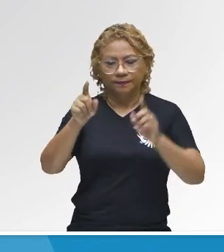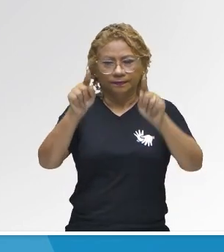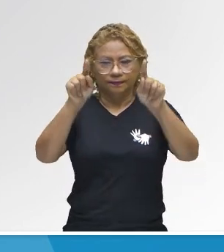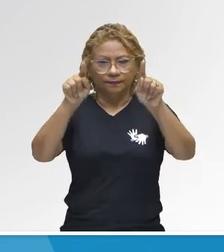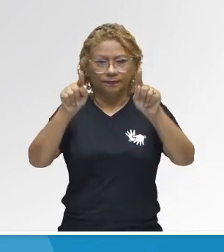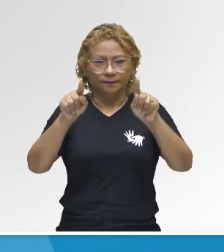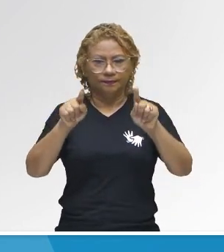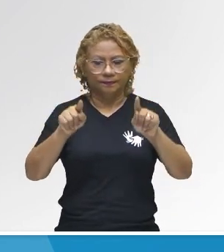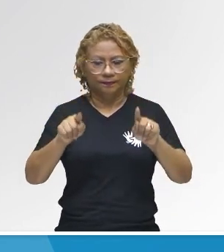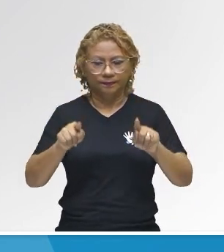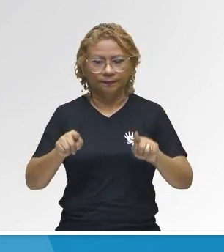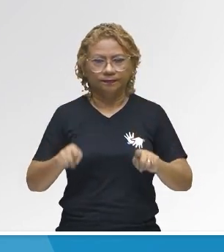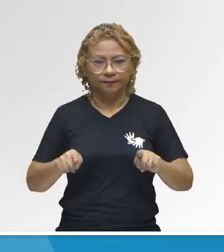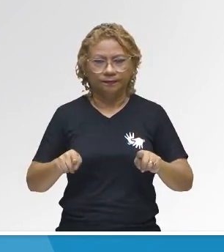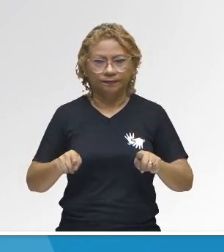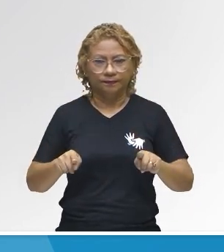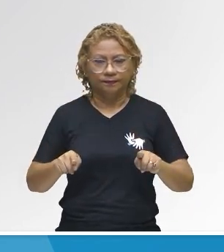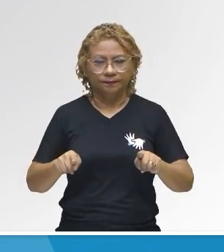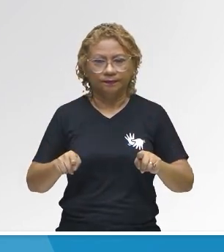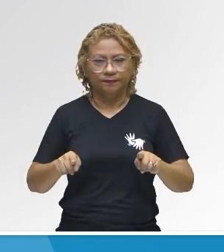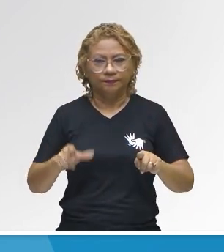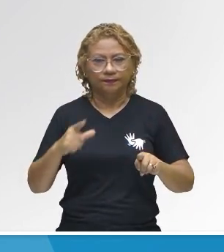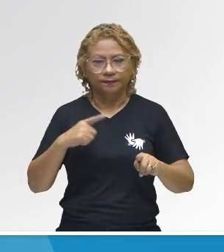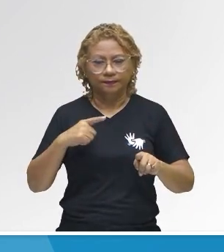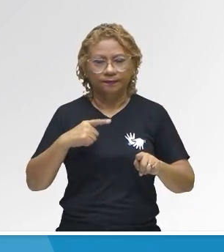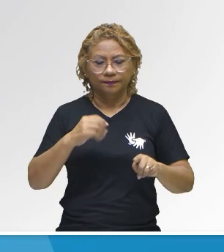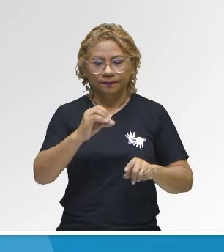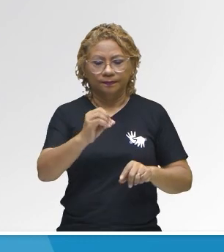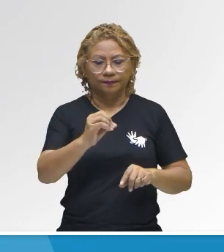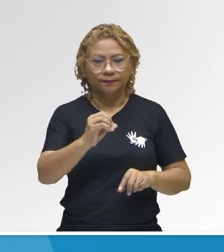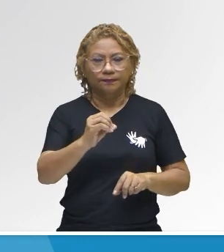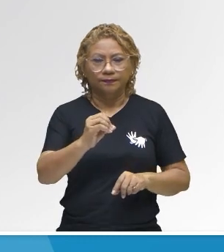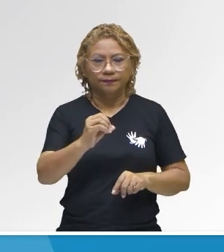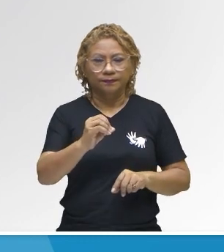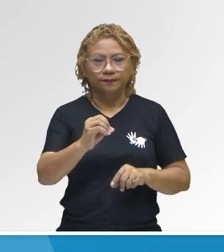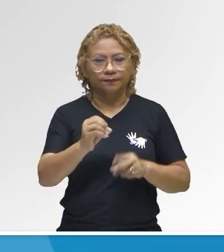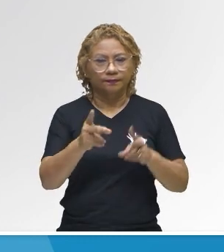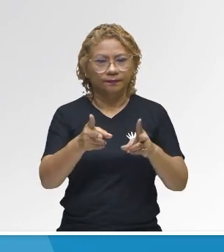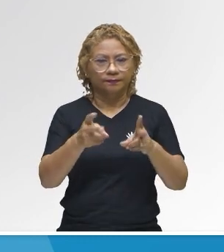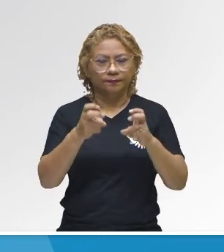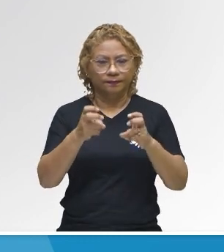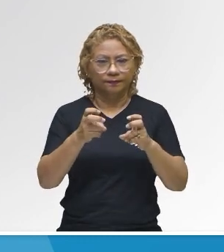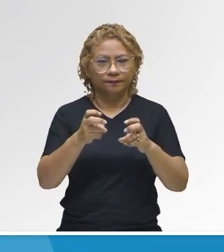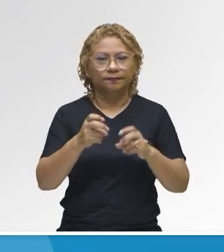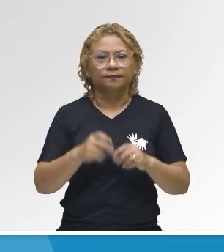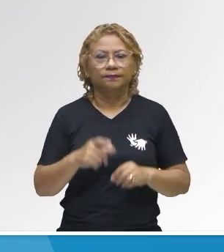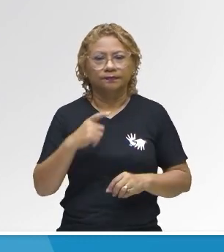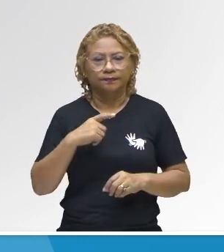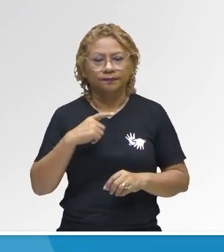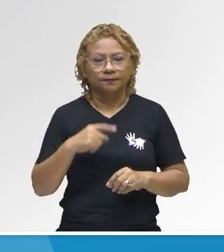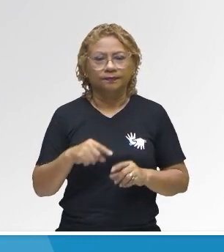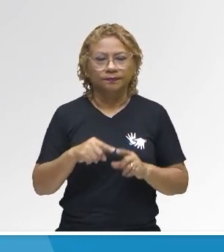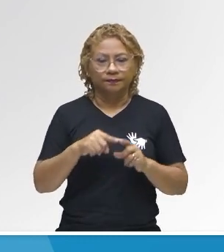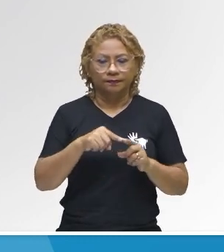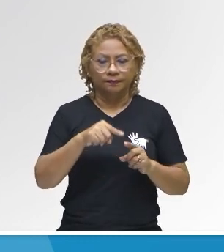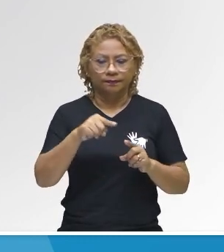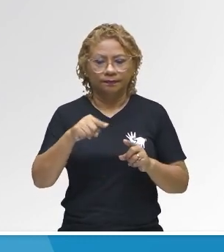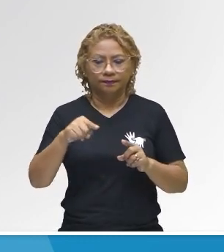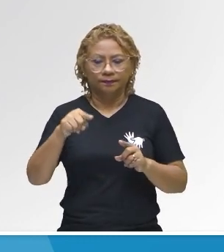ponto equivalente a menos π sobre 4. Observe que esse gráfico